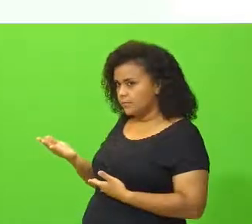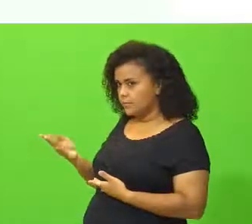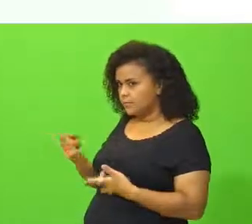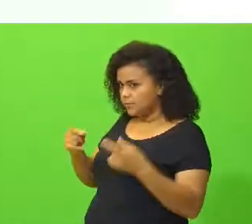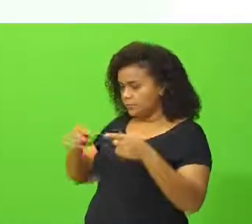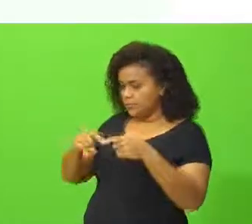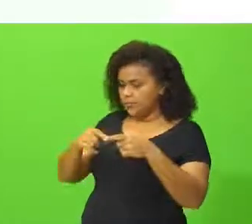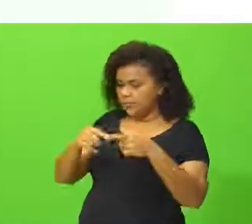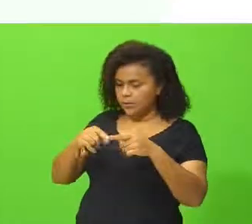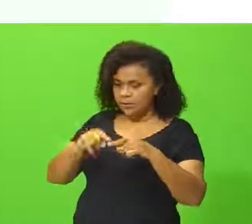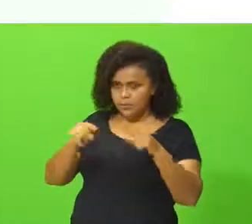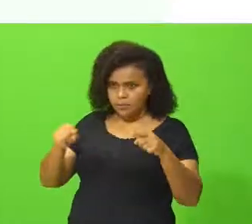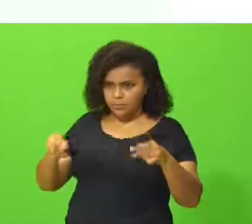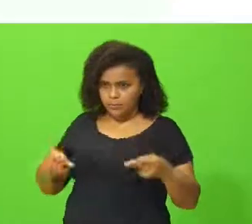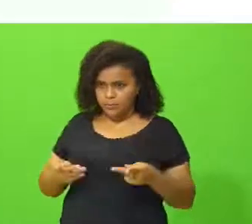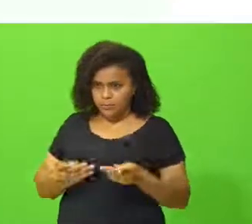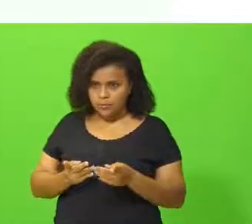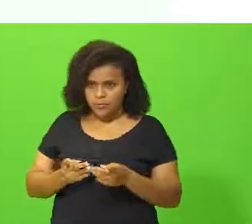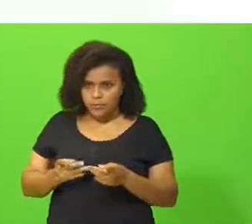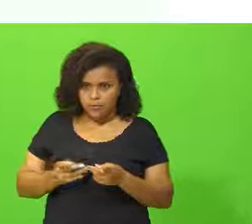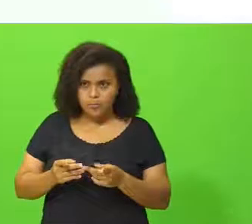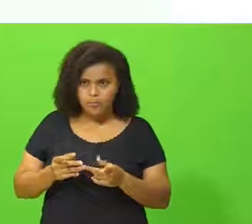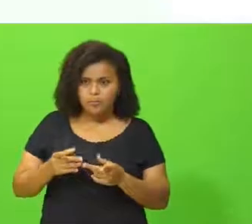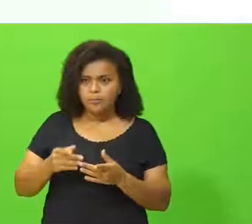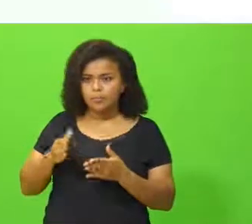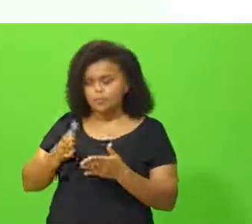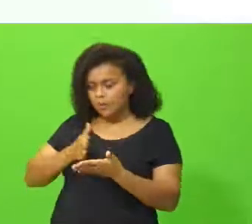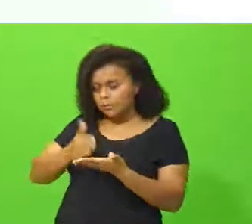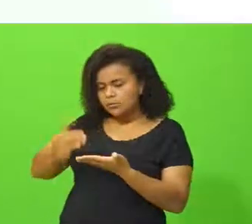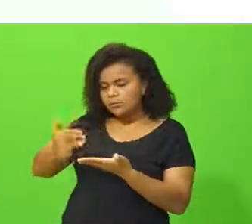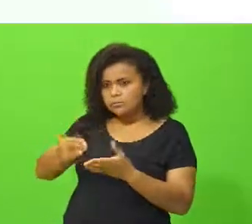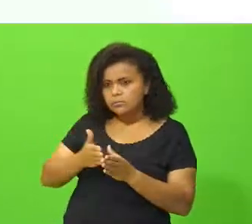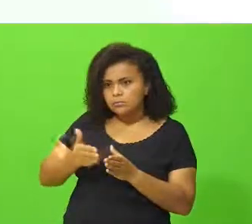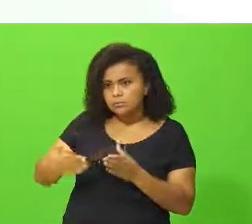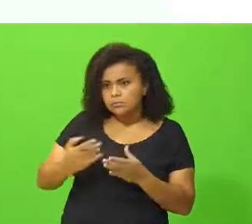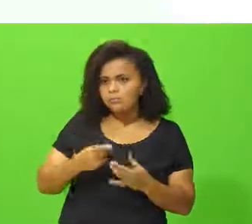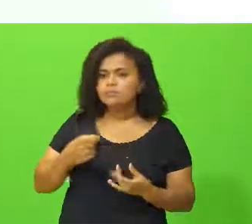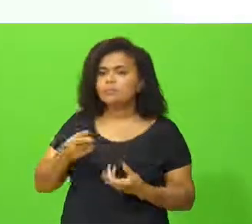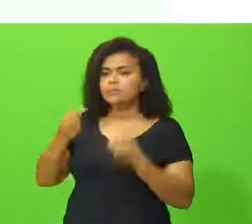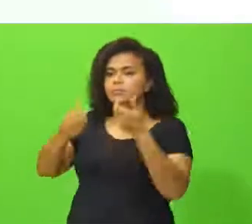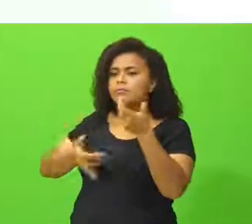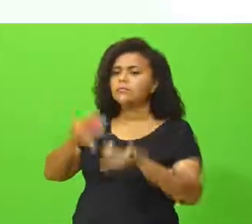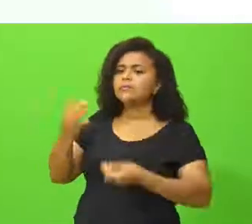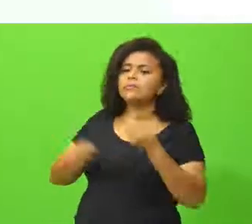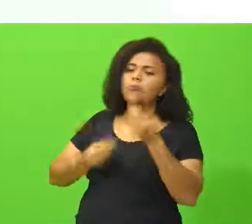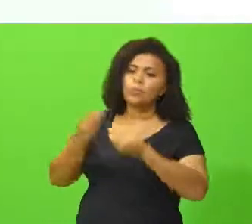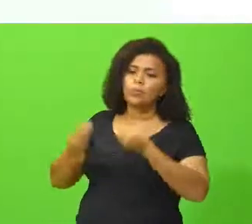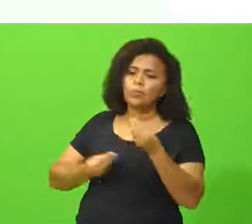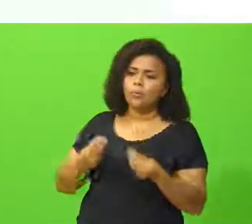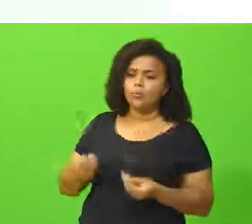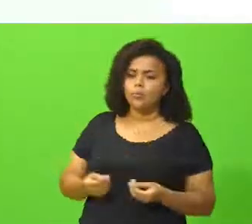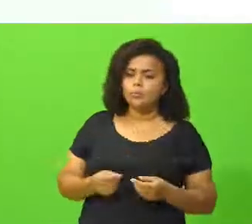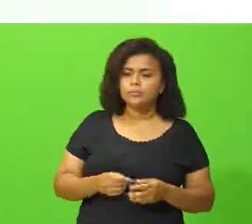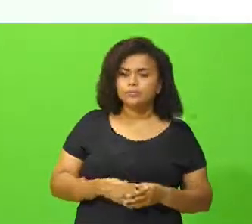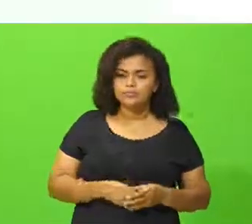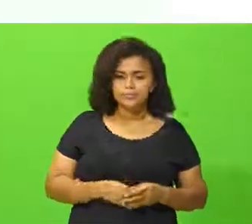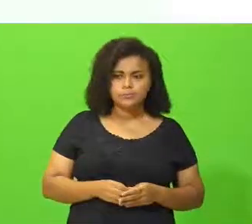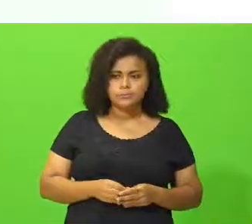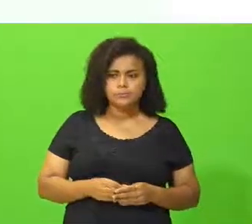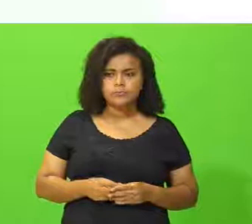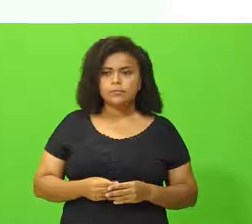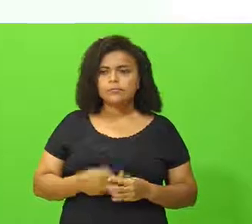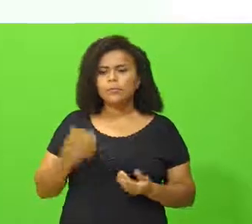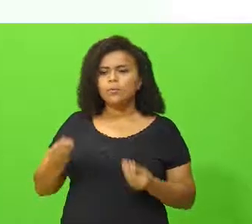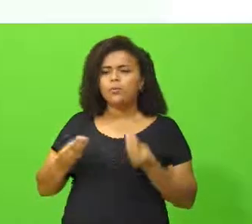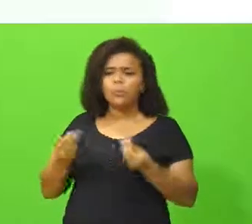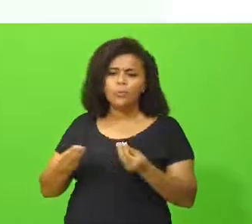a condição do Brasil enquanto poluidor. Agora no quadro nós vamos ver essa situação e quais são os itens